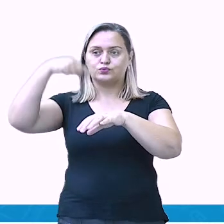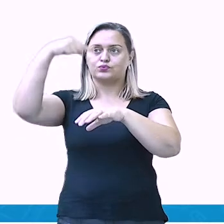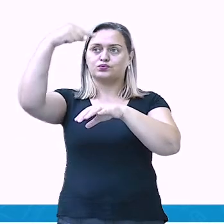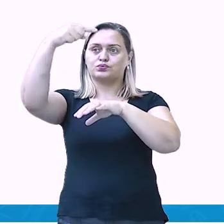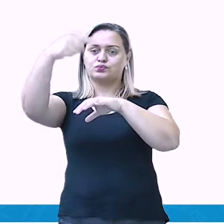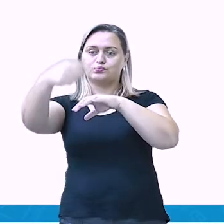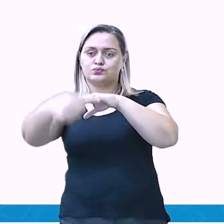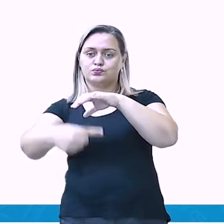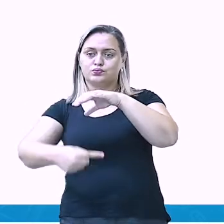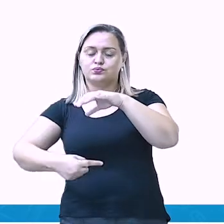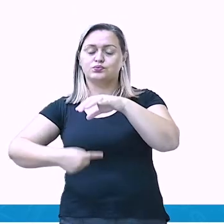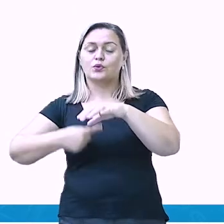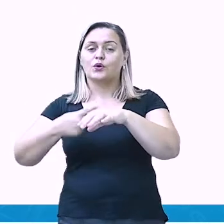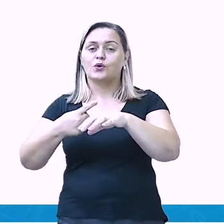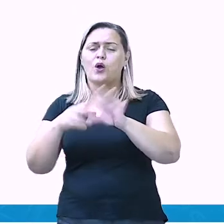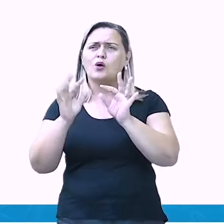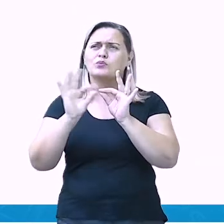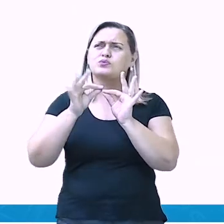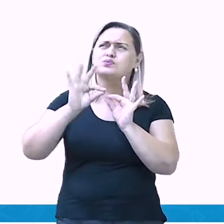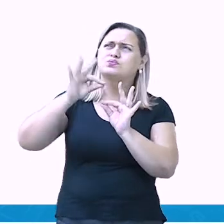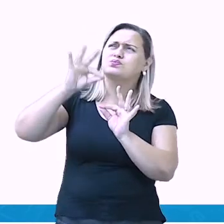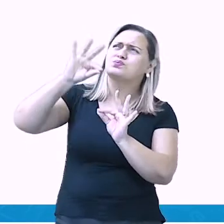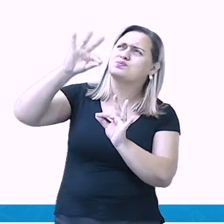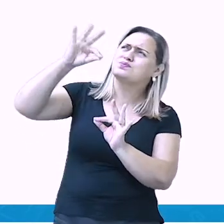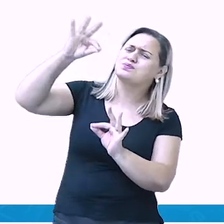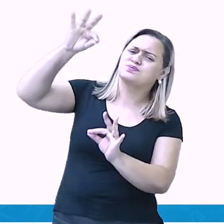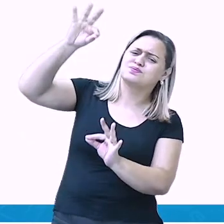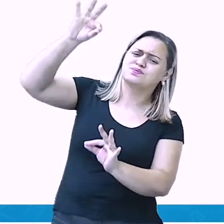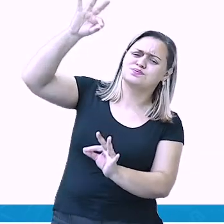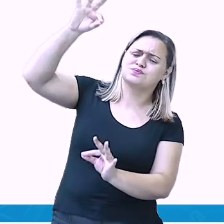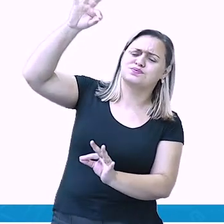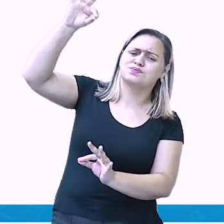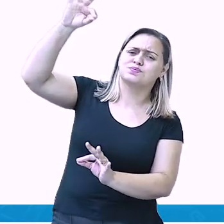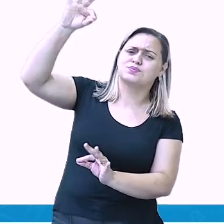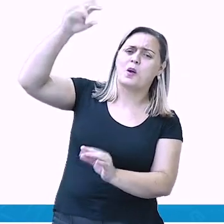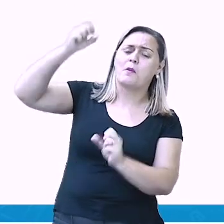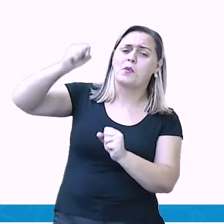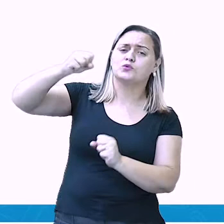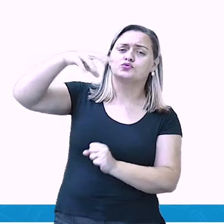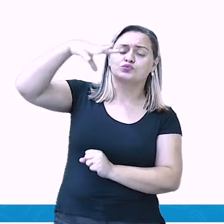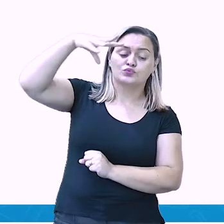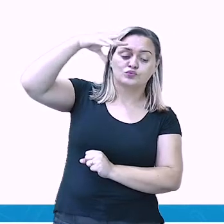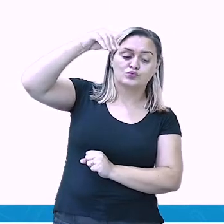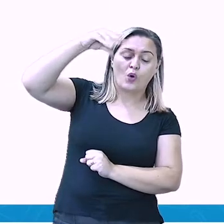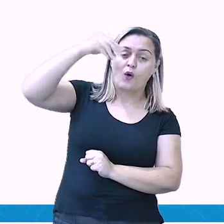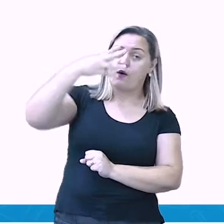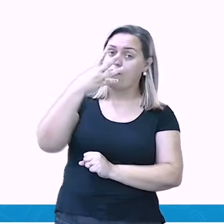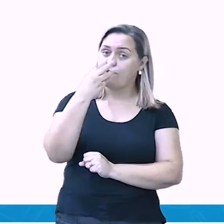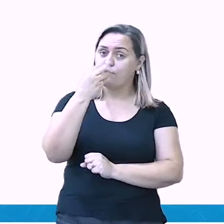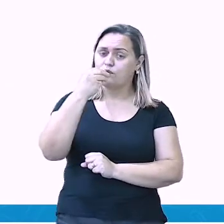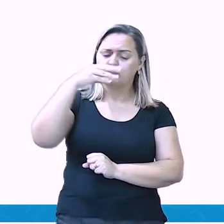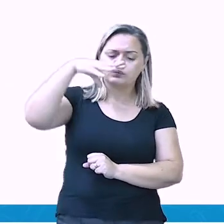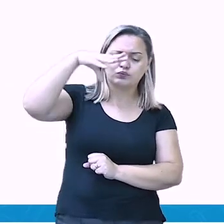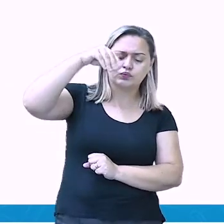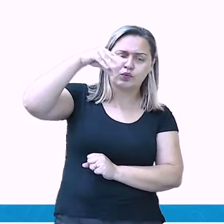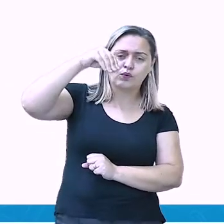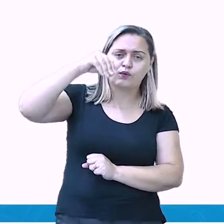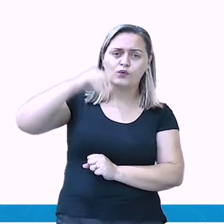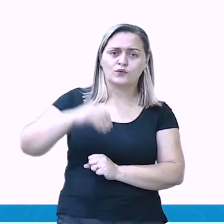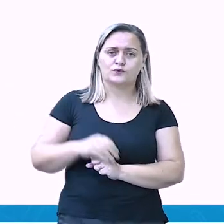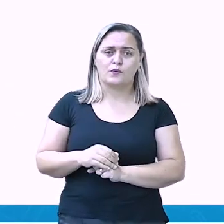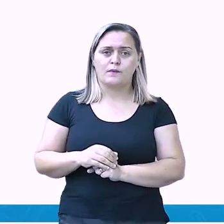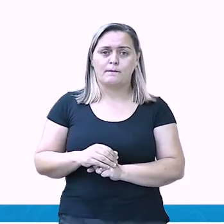muito distante aqui da superfície, para que ela possa captar uma maior imagem,